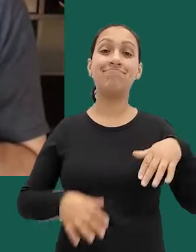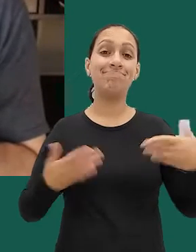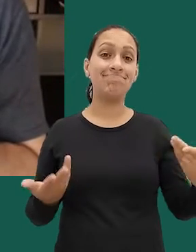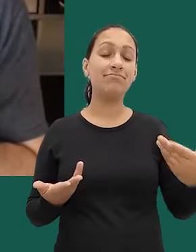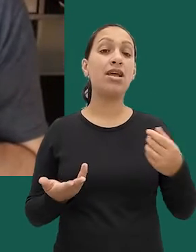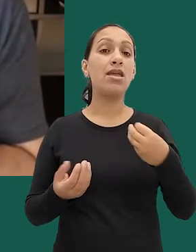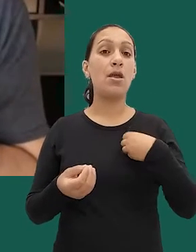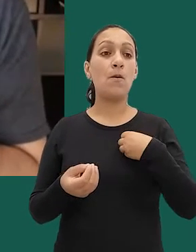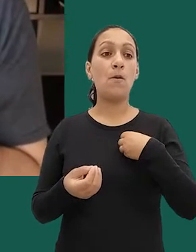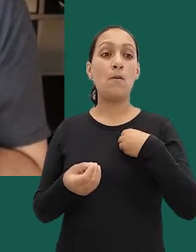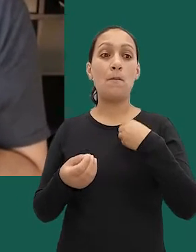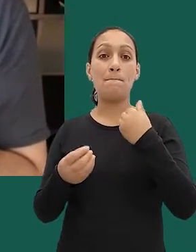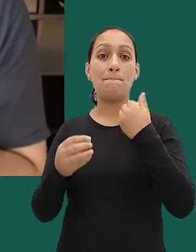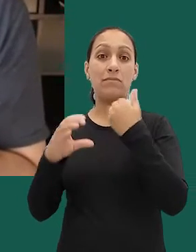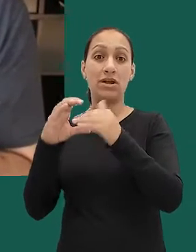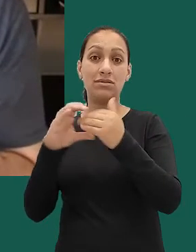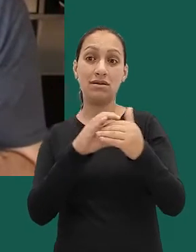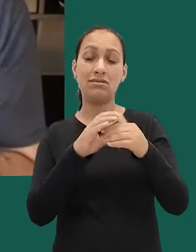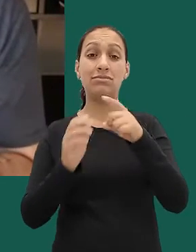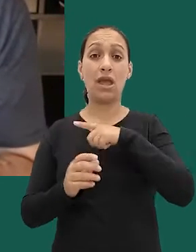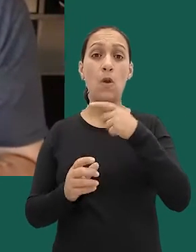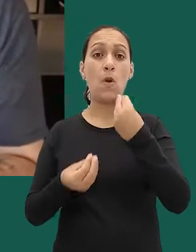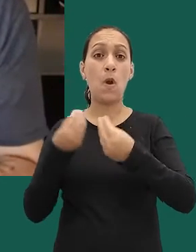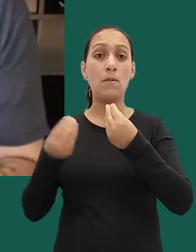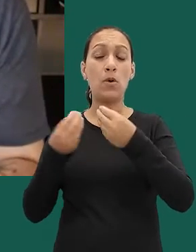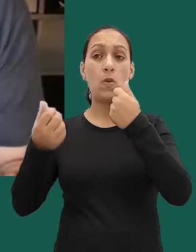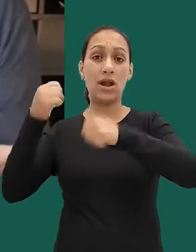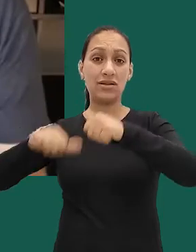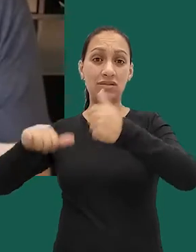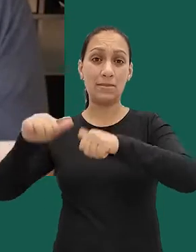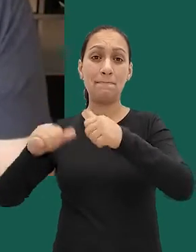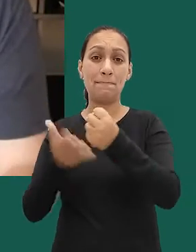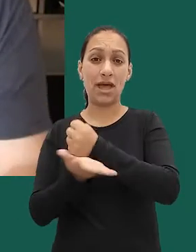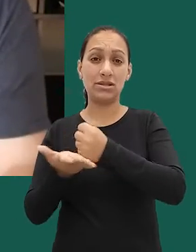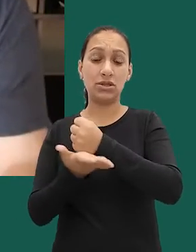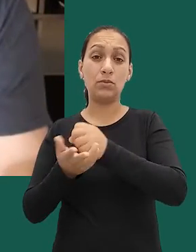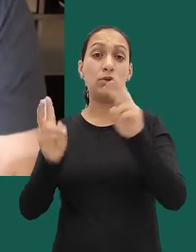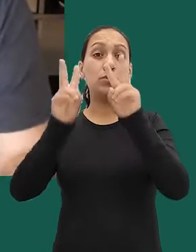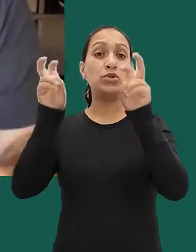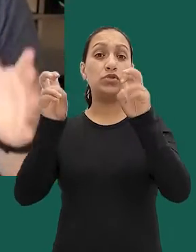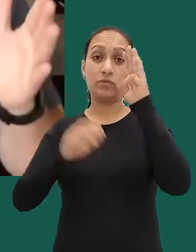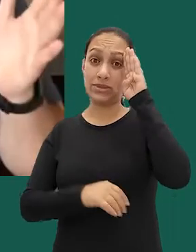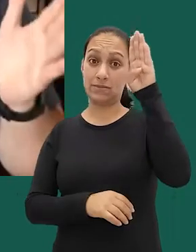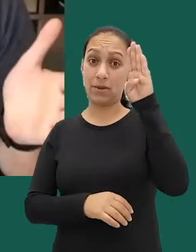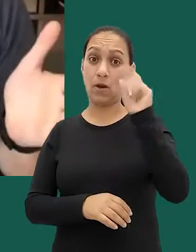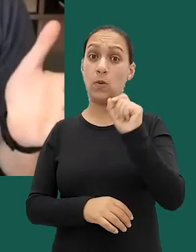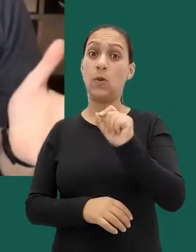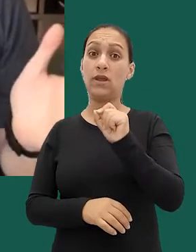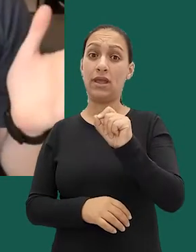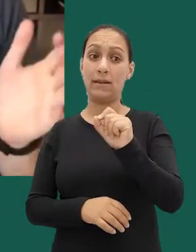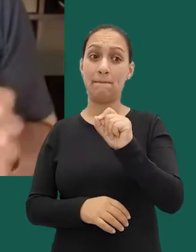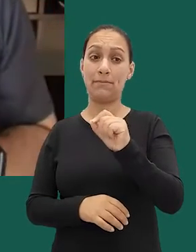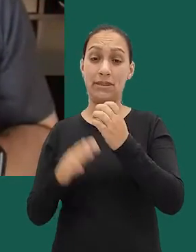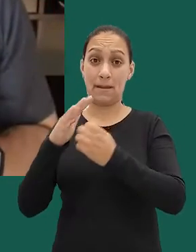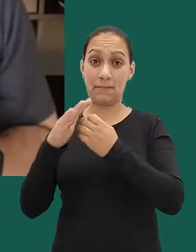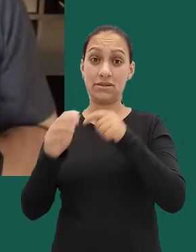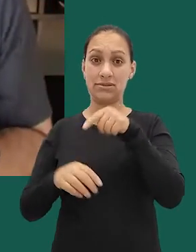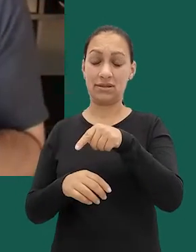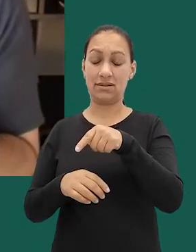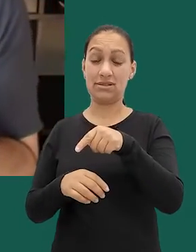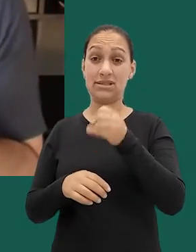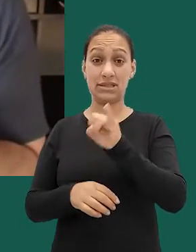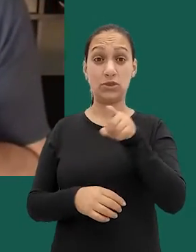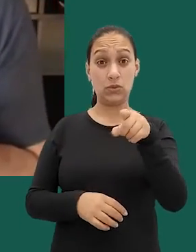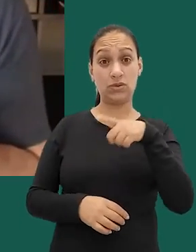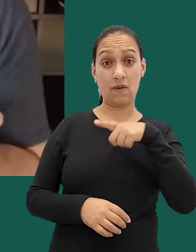mandei, a gente tem isso como qualificação básica por um motivo principal. Não é que é para dizer, se você tem faculdade, você consegue aplicar.